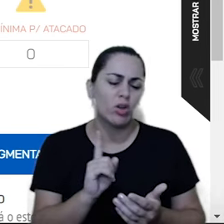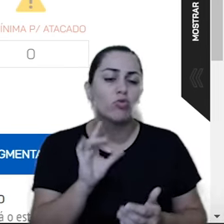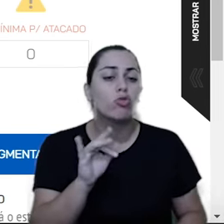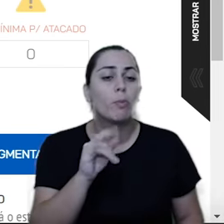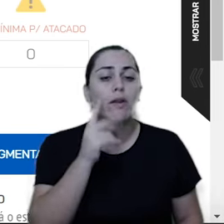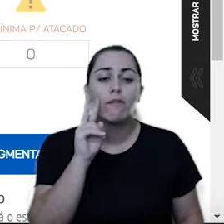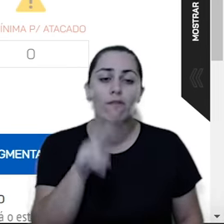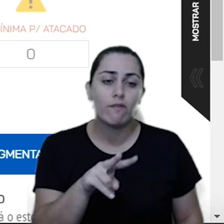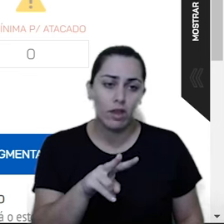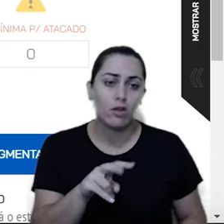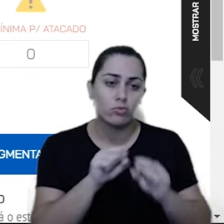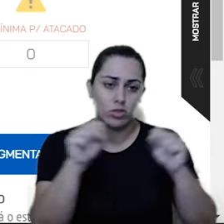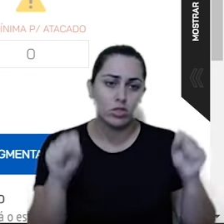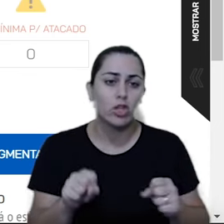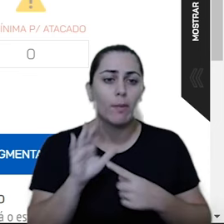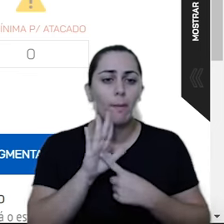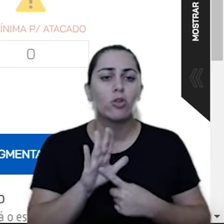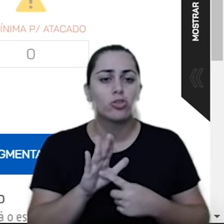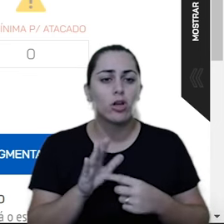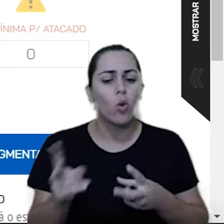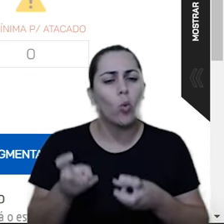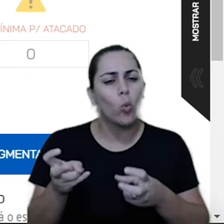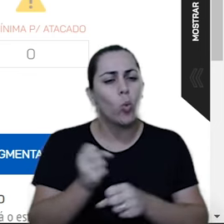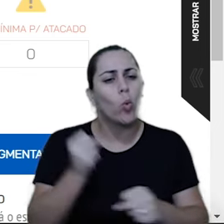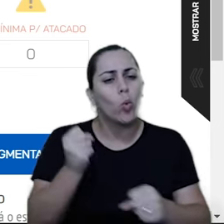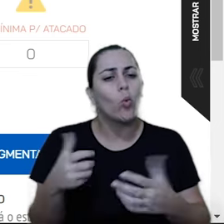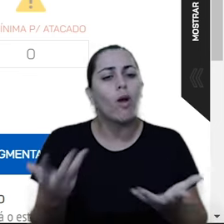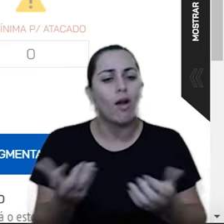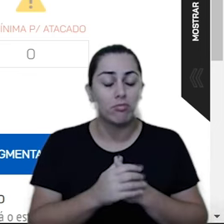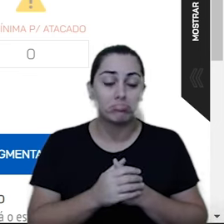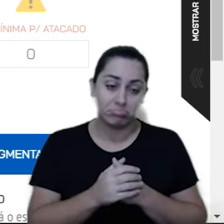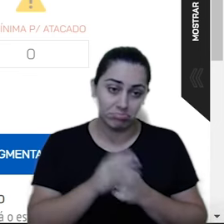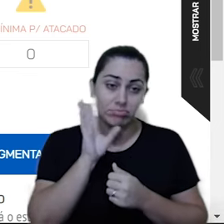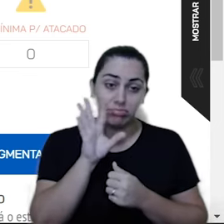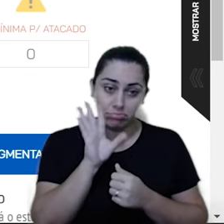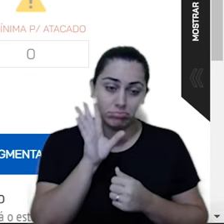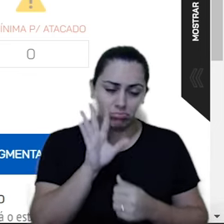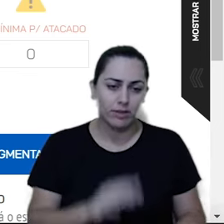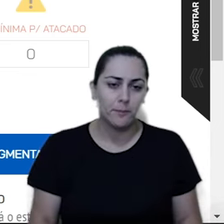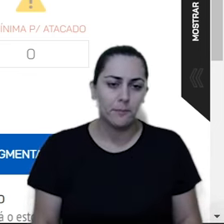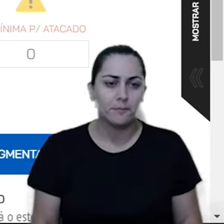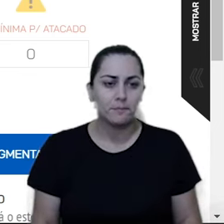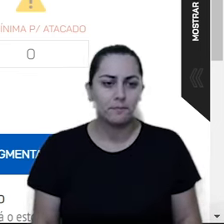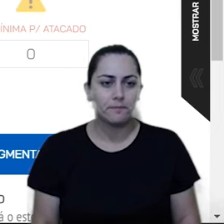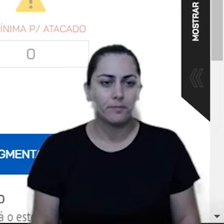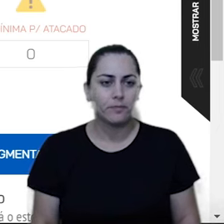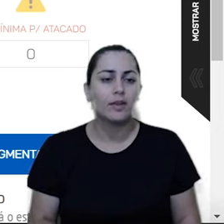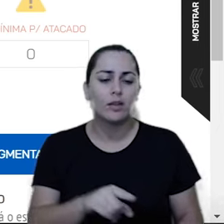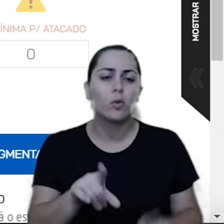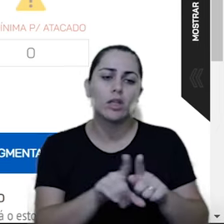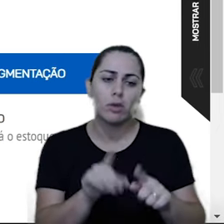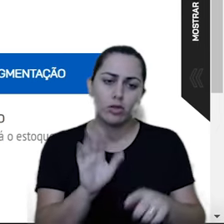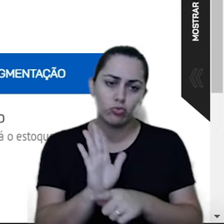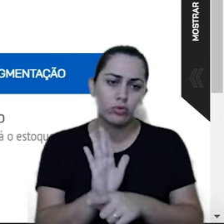só para vocês verem né o sistema dá margem de lucro isso ele dá uma margem de lucro falou legal ó tô tendo uma margem de lucro né então tem até isso